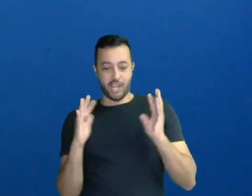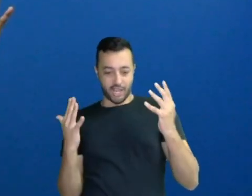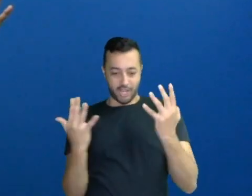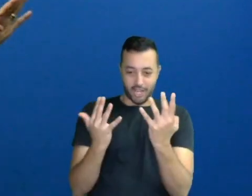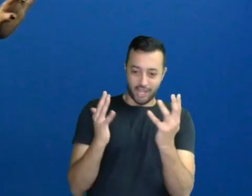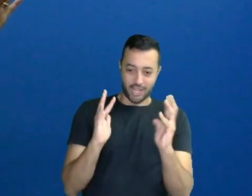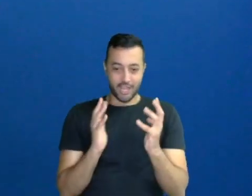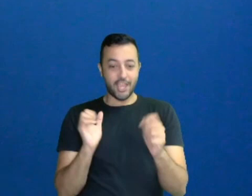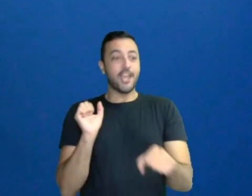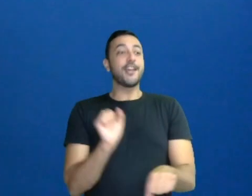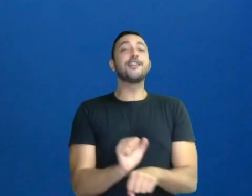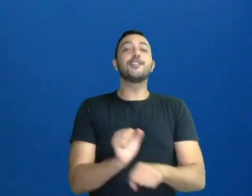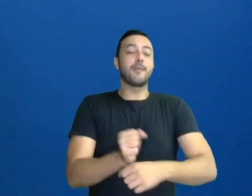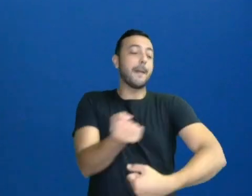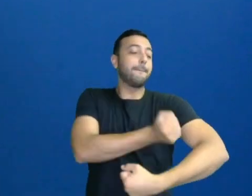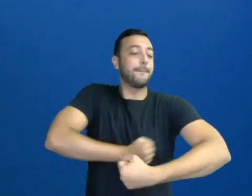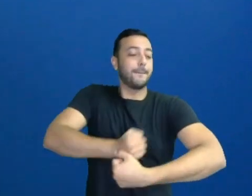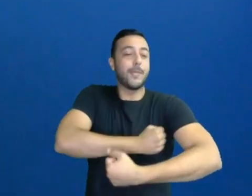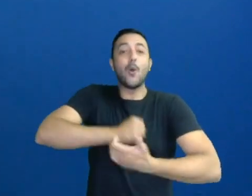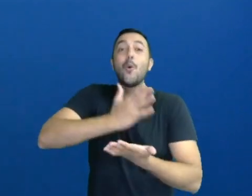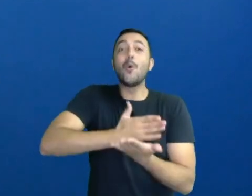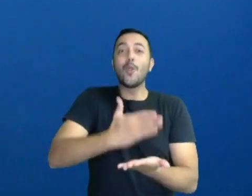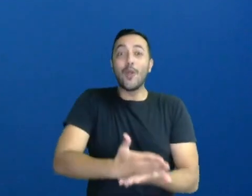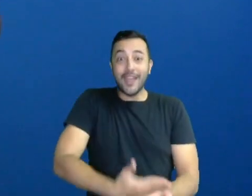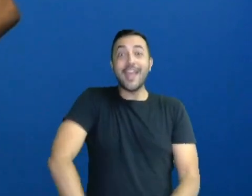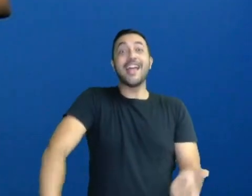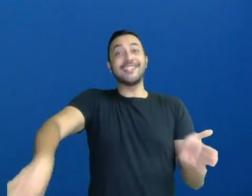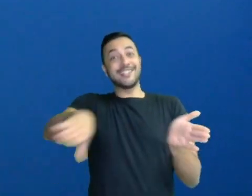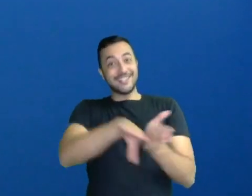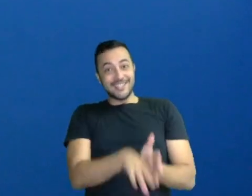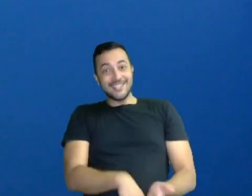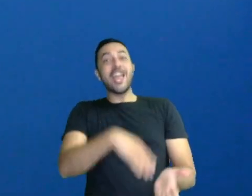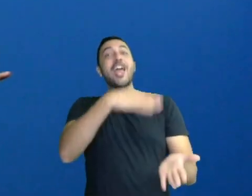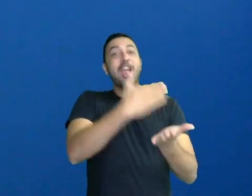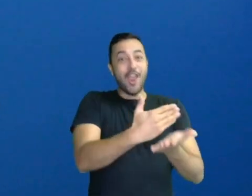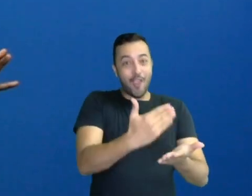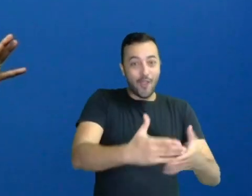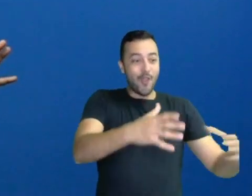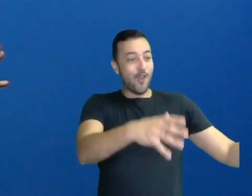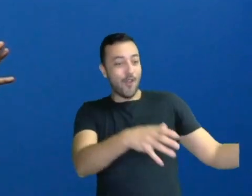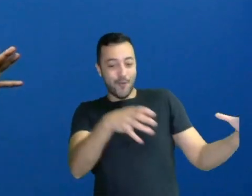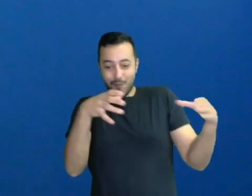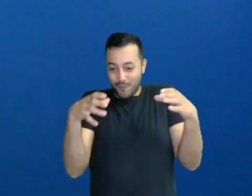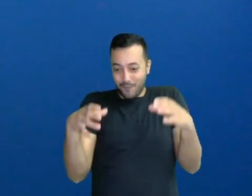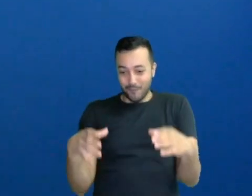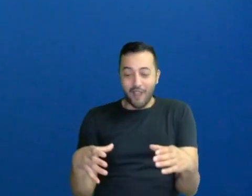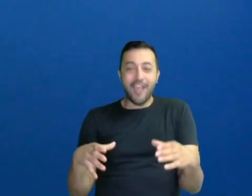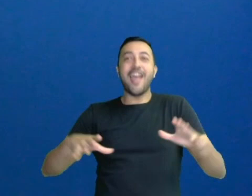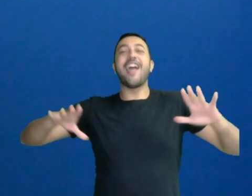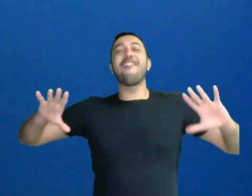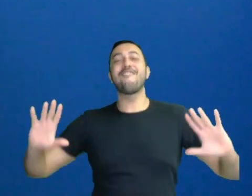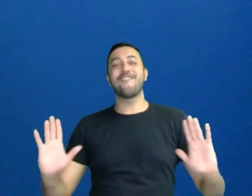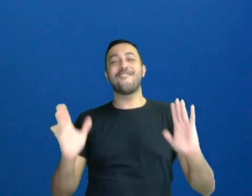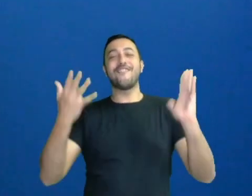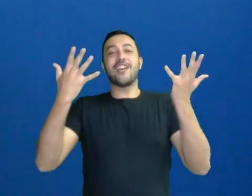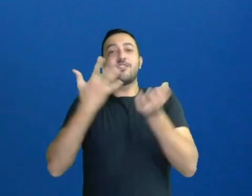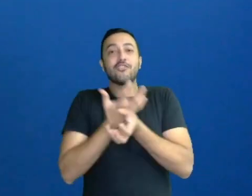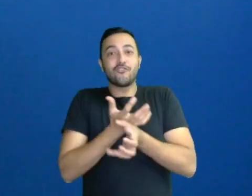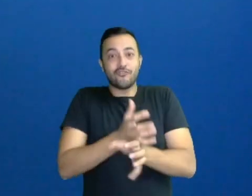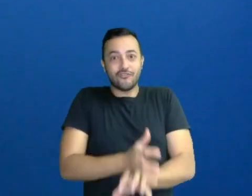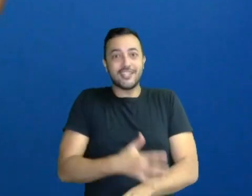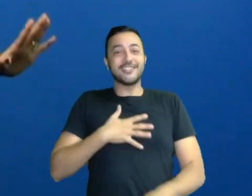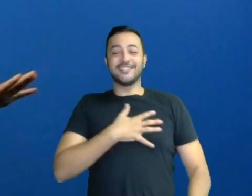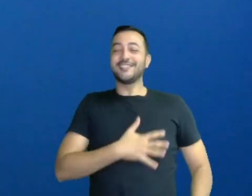ficou esperando o bolo chegar quando vamos chegou foi aquela festa seu esqueleto